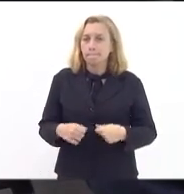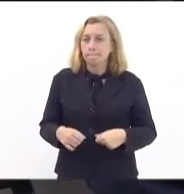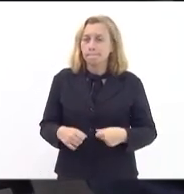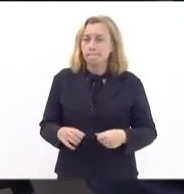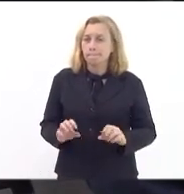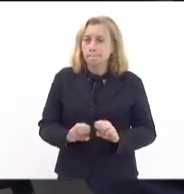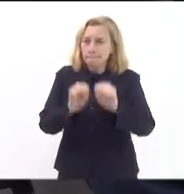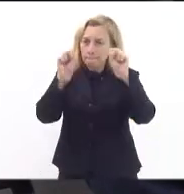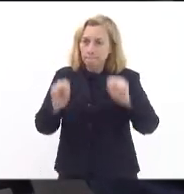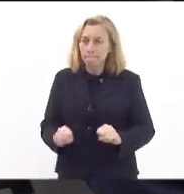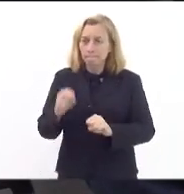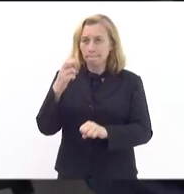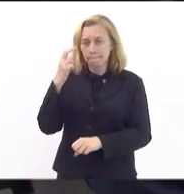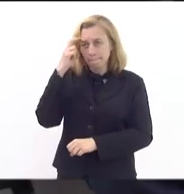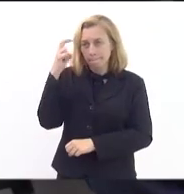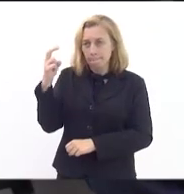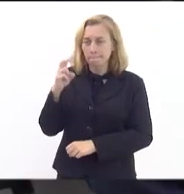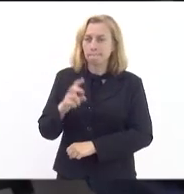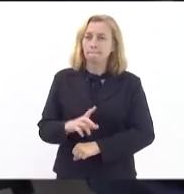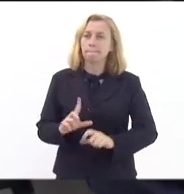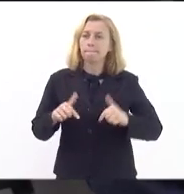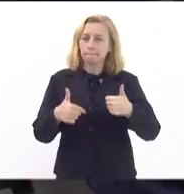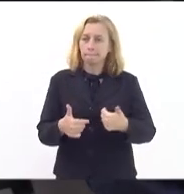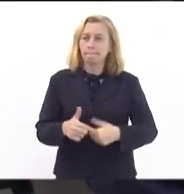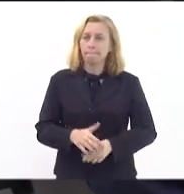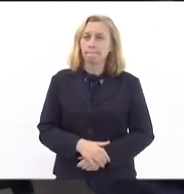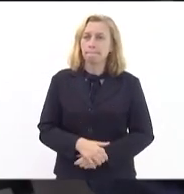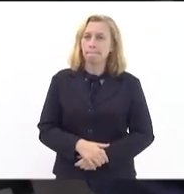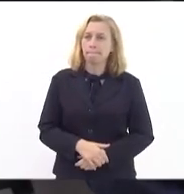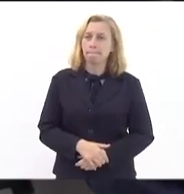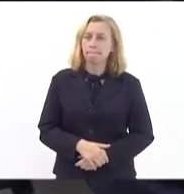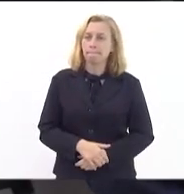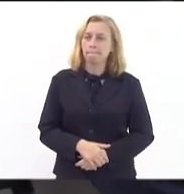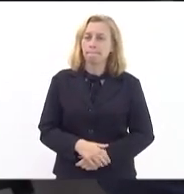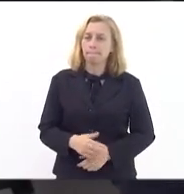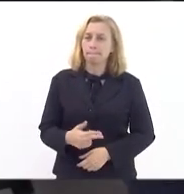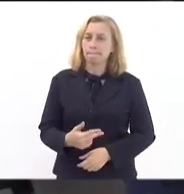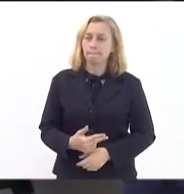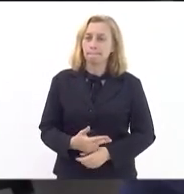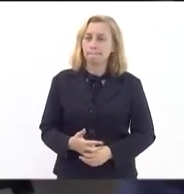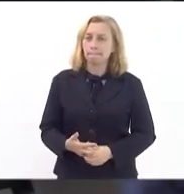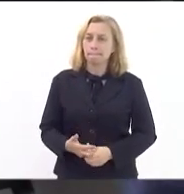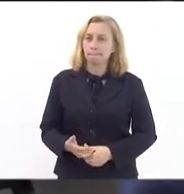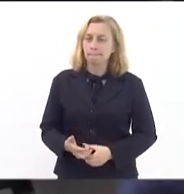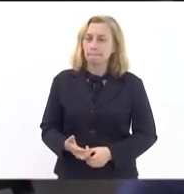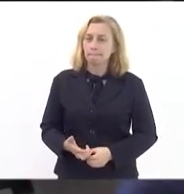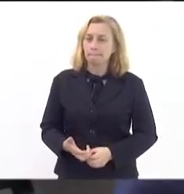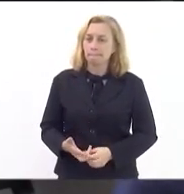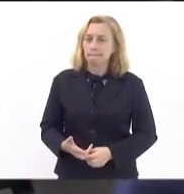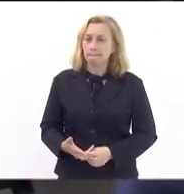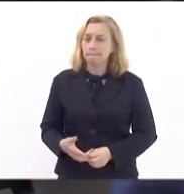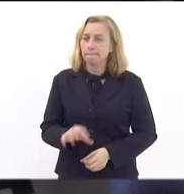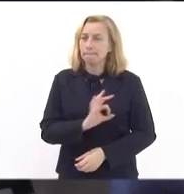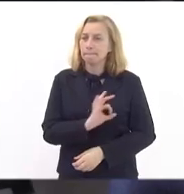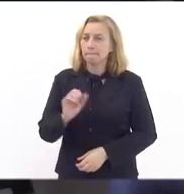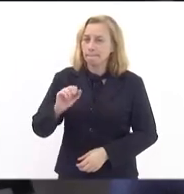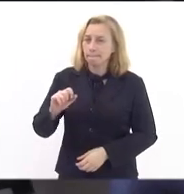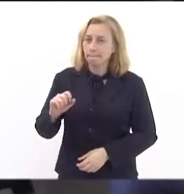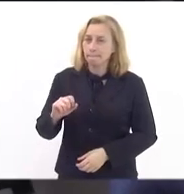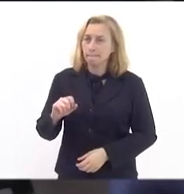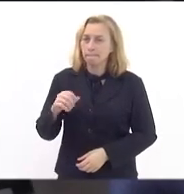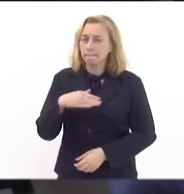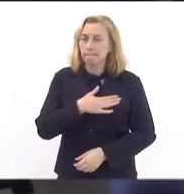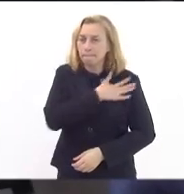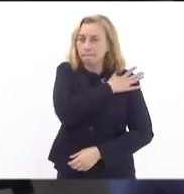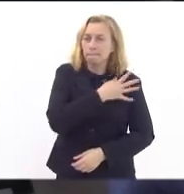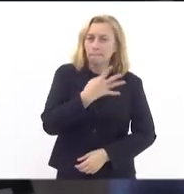inteligência para cobrir isso não pode Associação esporádica da nossa polícia militar e com 40 é uma